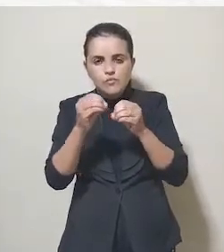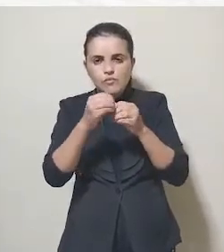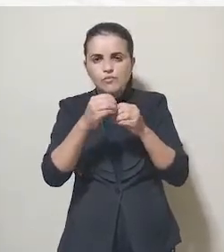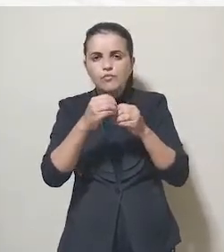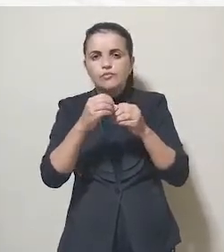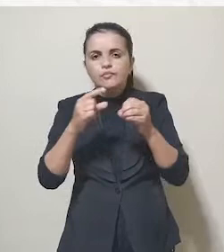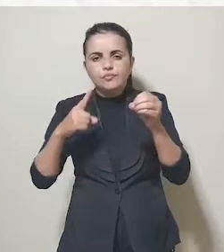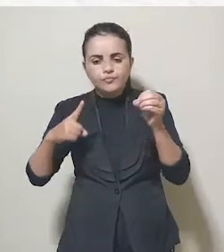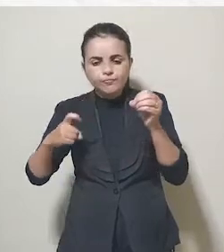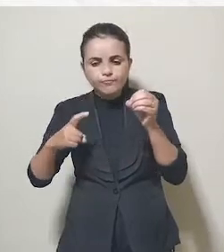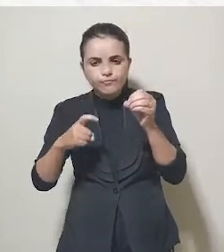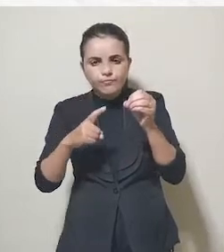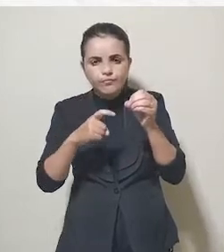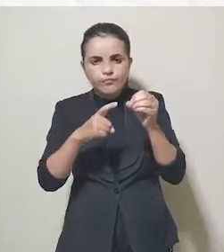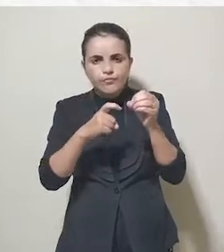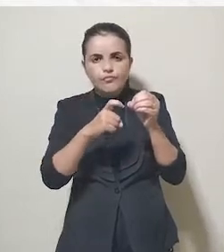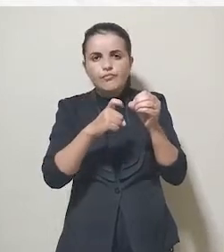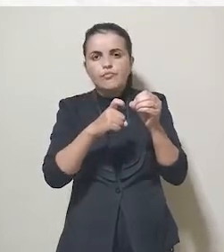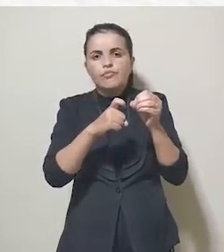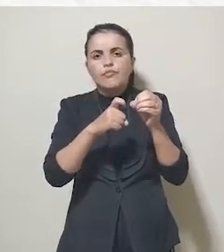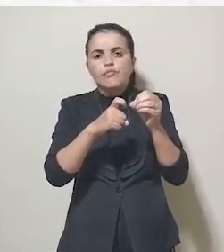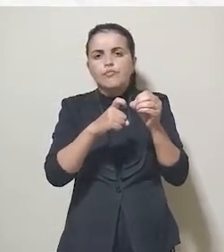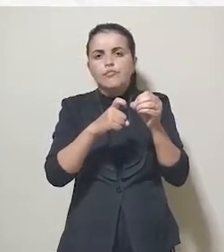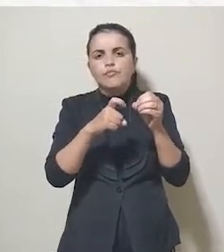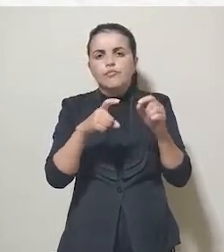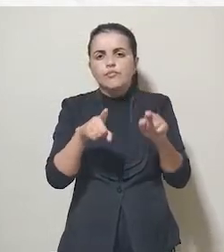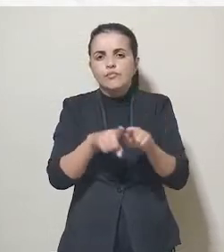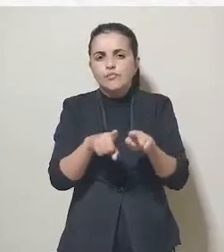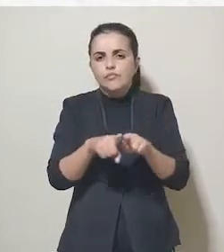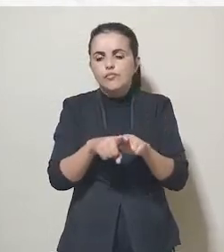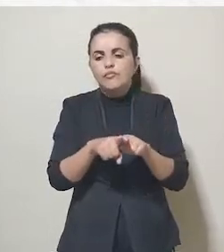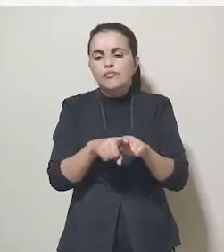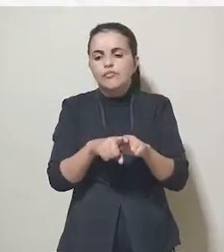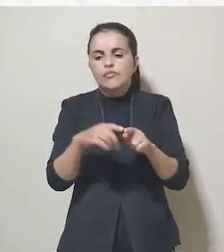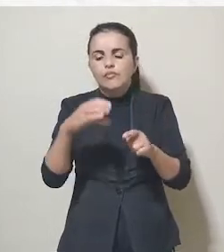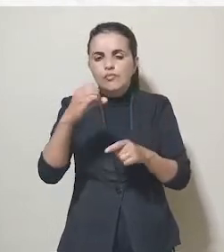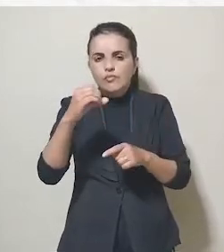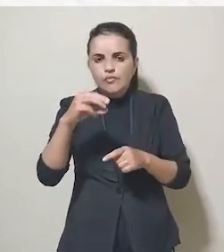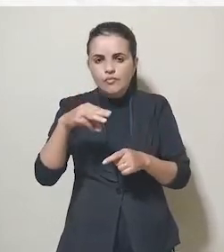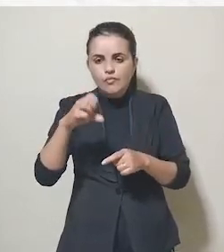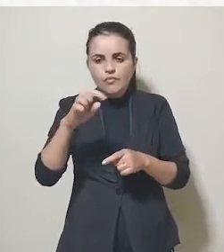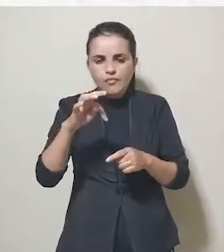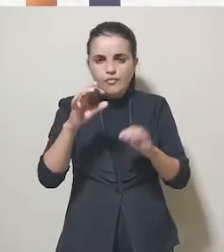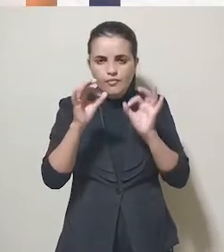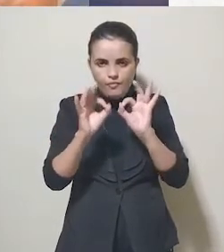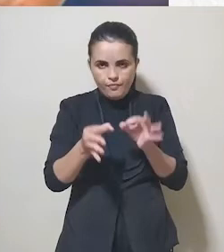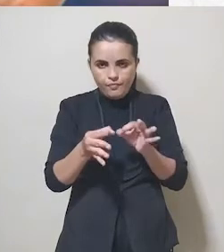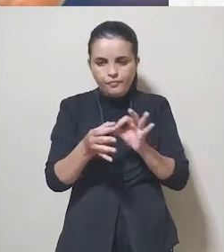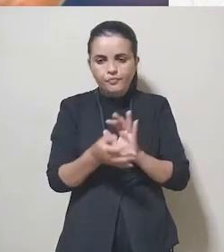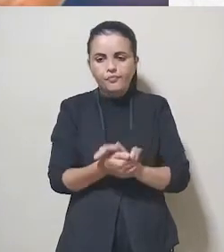os espermatozoides. Essas células também são chamadas de gametas, certo?